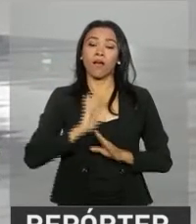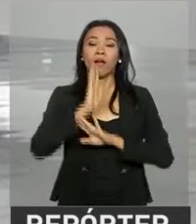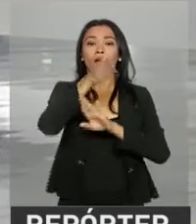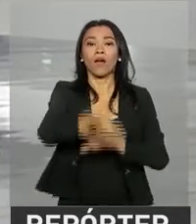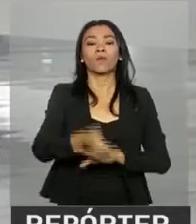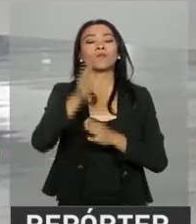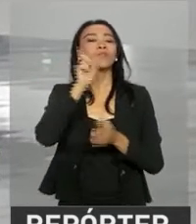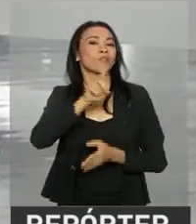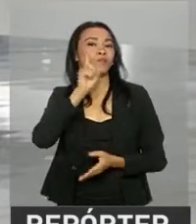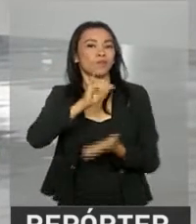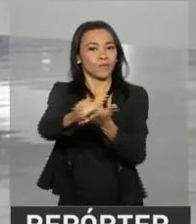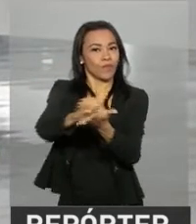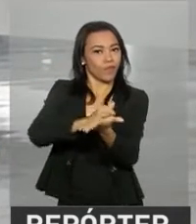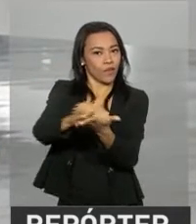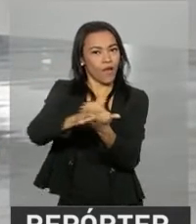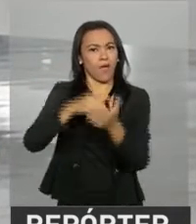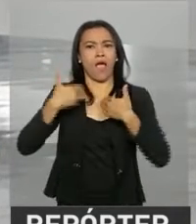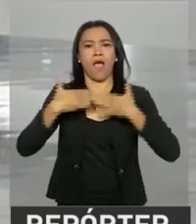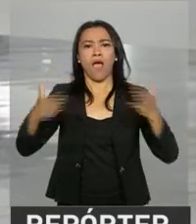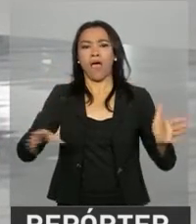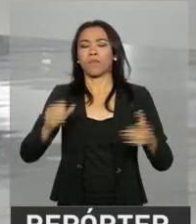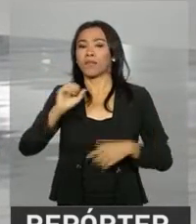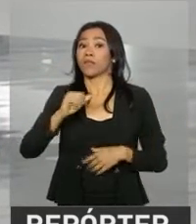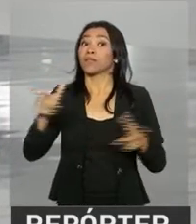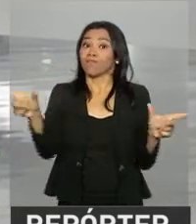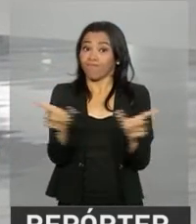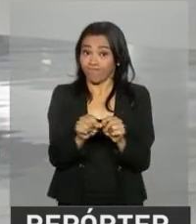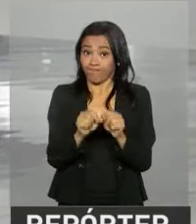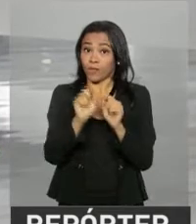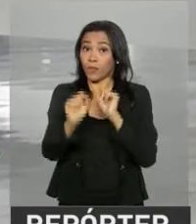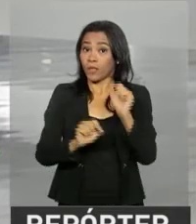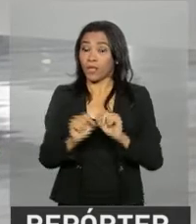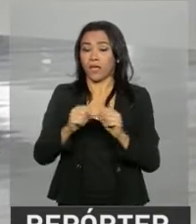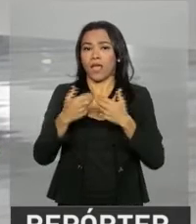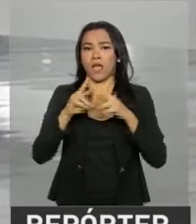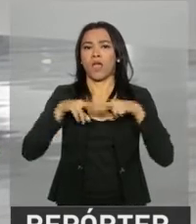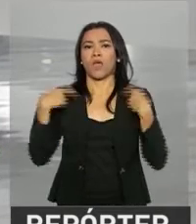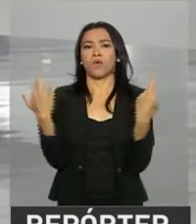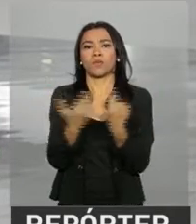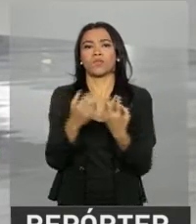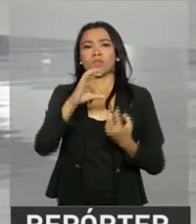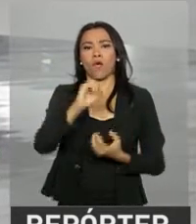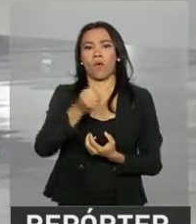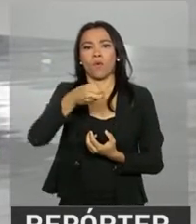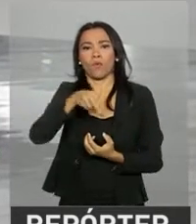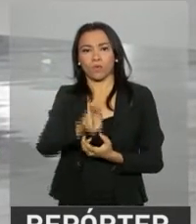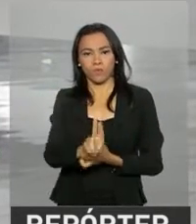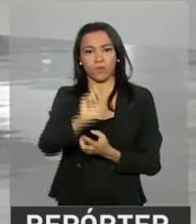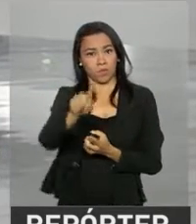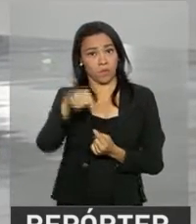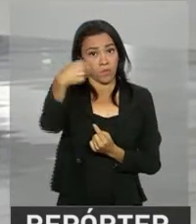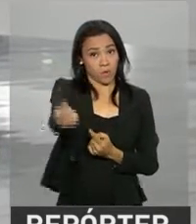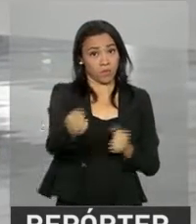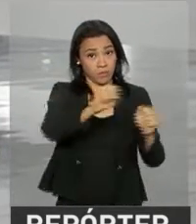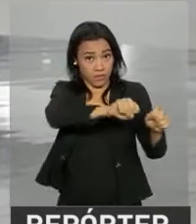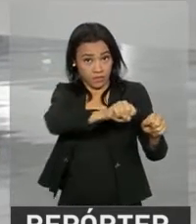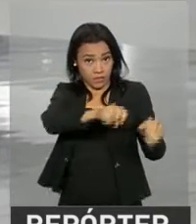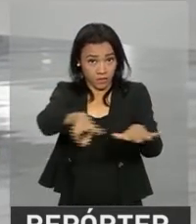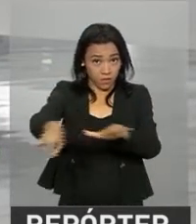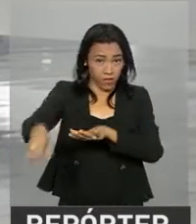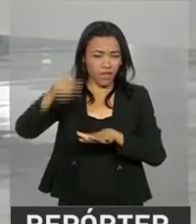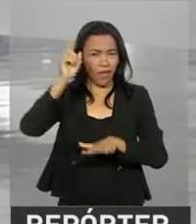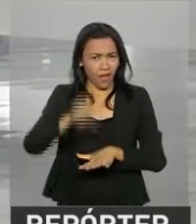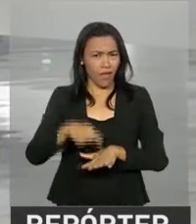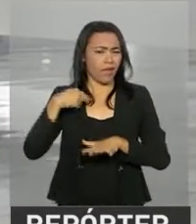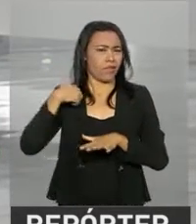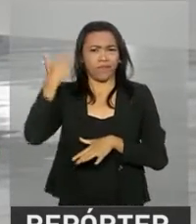Iorque nos Estados Unidos onde abre a 71ª assembleia geral das Nações Unidas na próxima semana e isso é